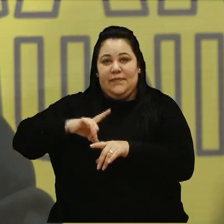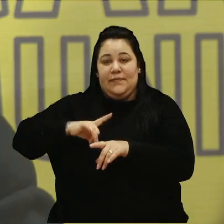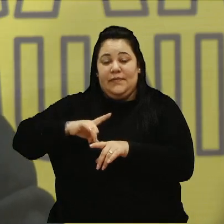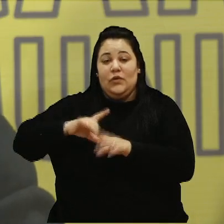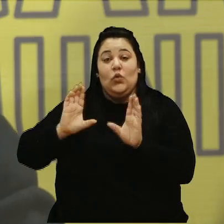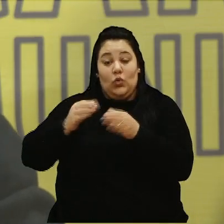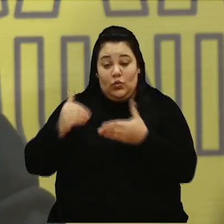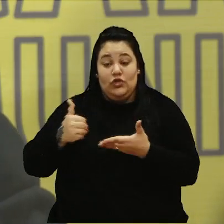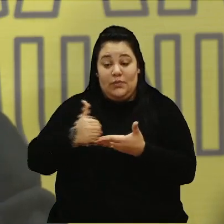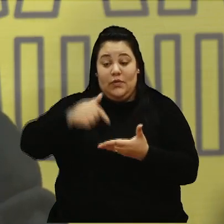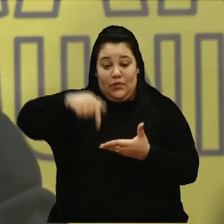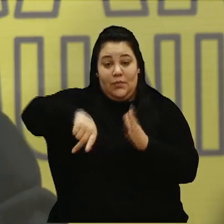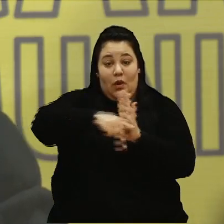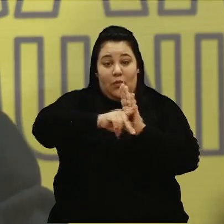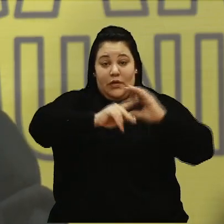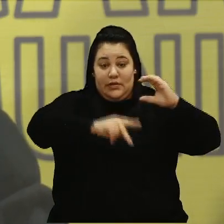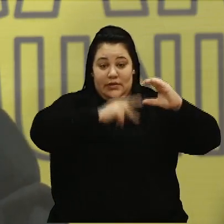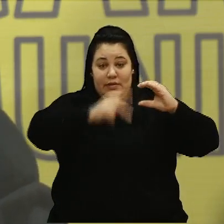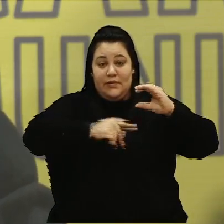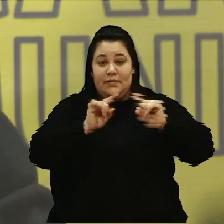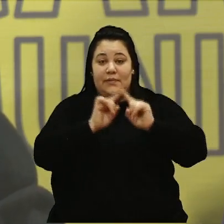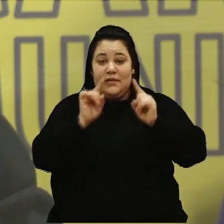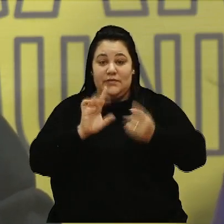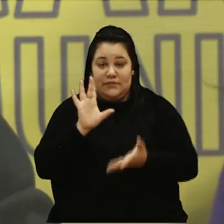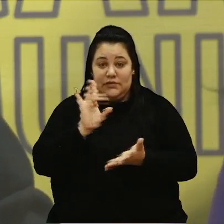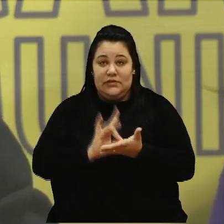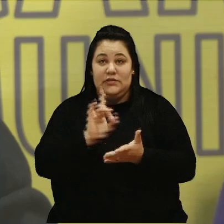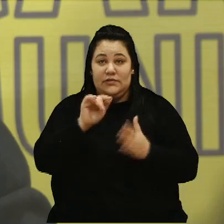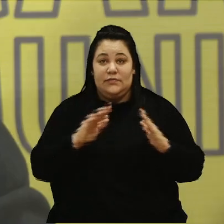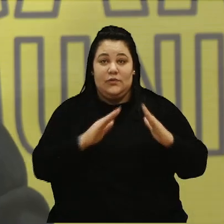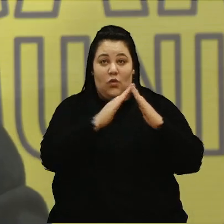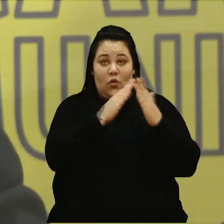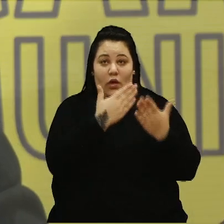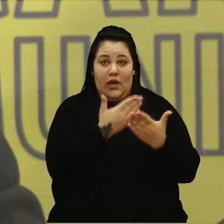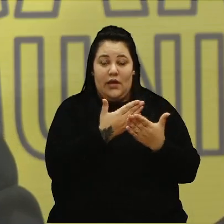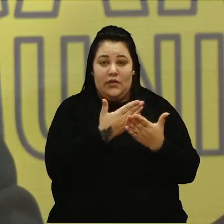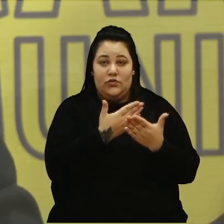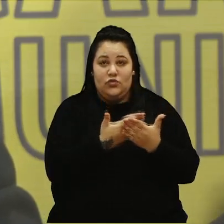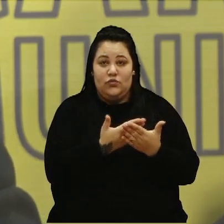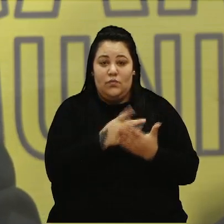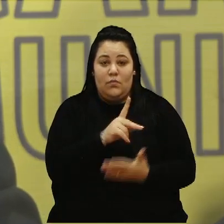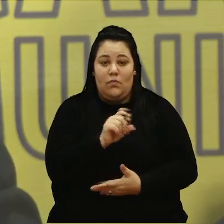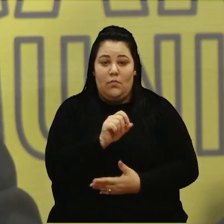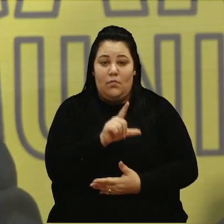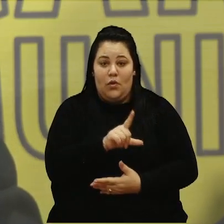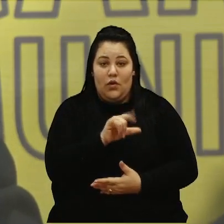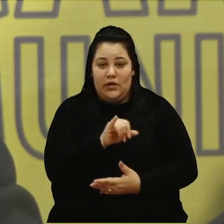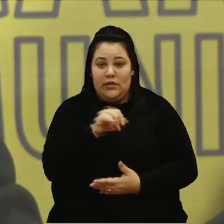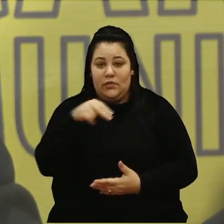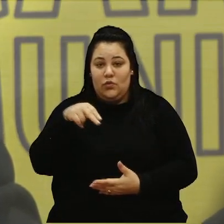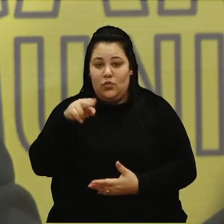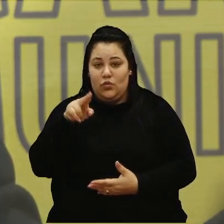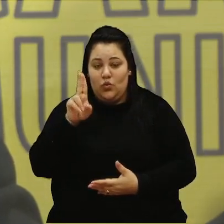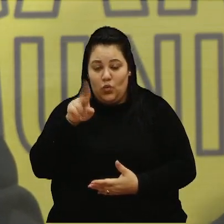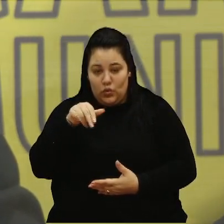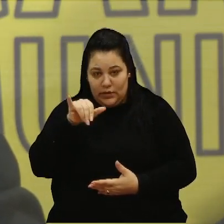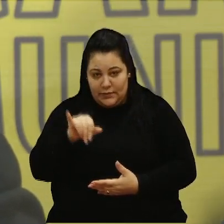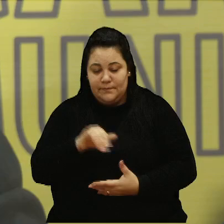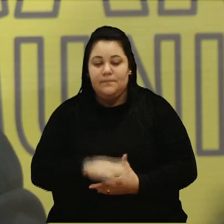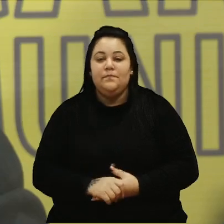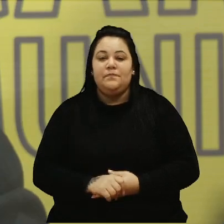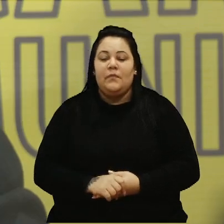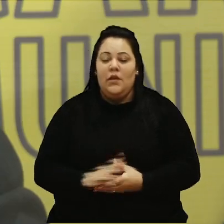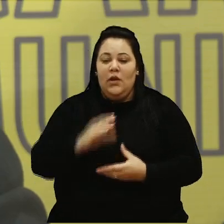da Câmara de Vereadores de Caxias, mas a realização vai ser no Colégio Poliuni, que fica na UniFTEC. E aí é